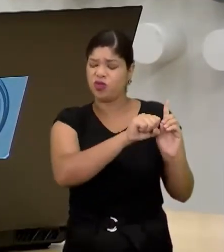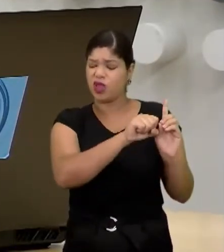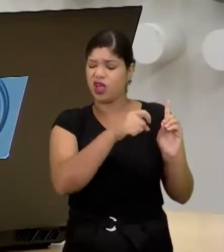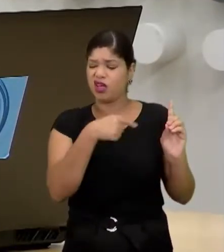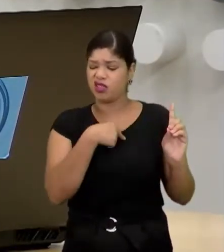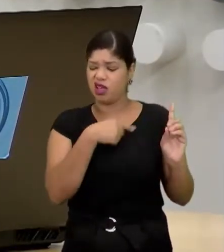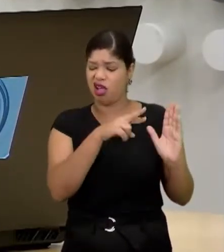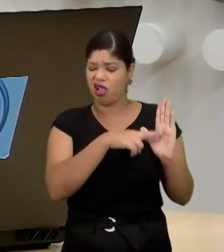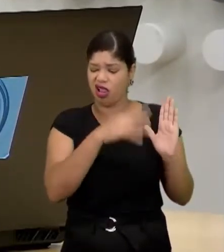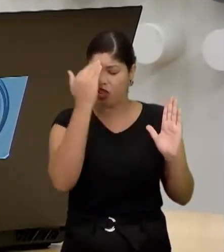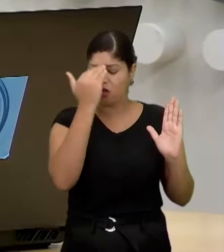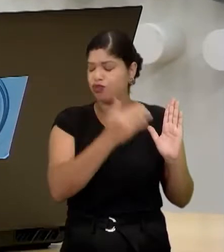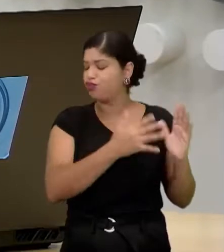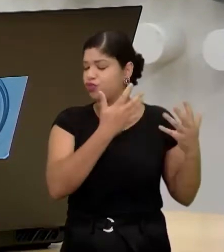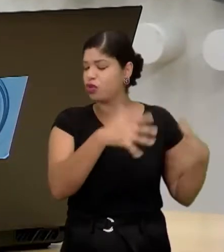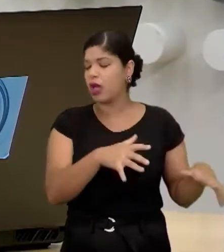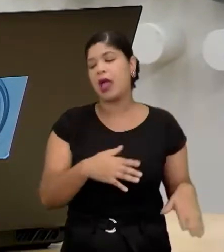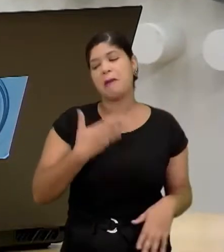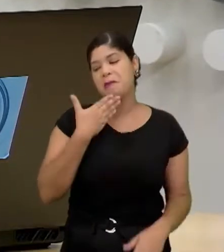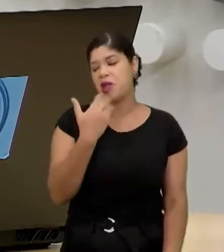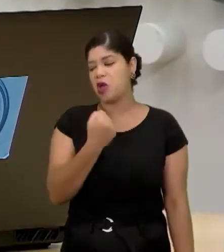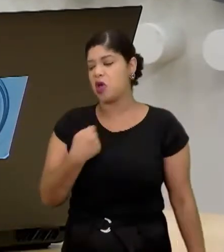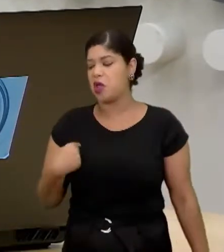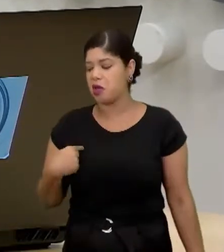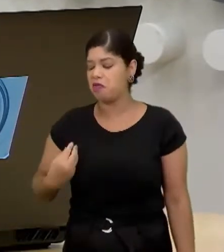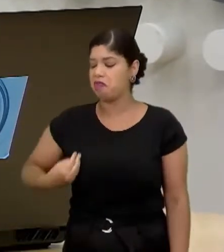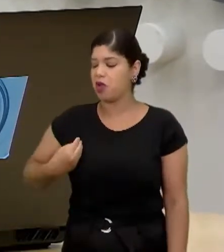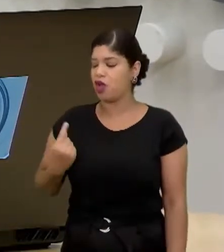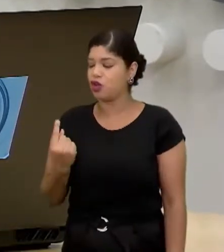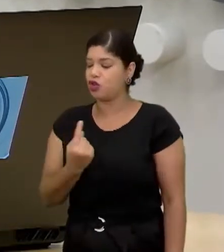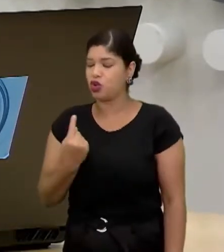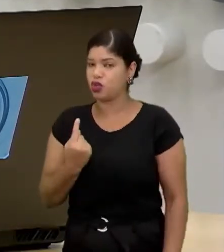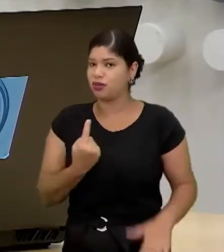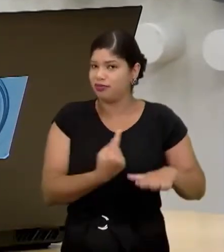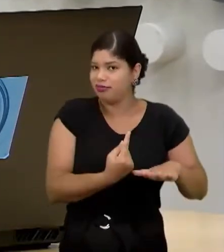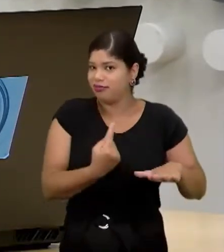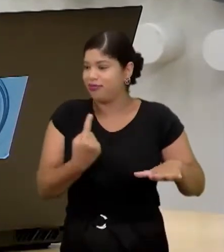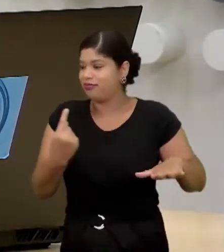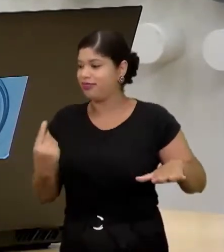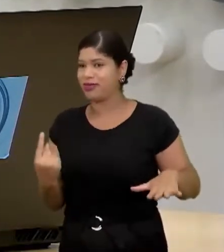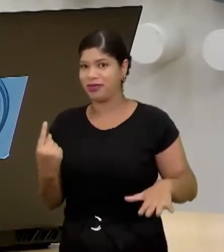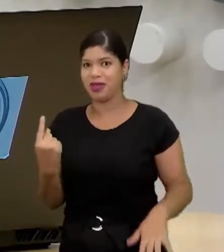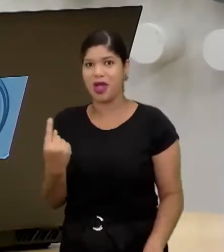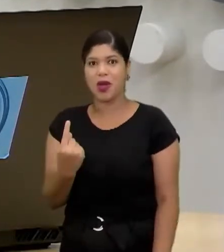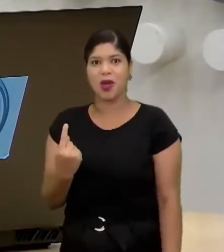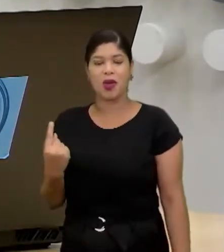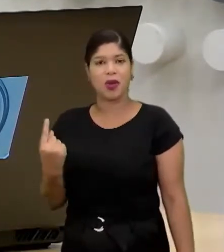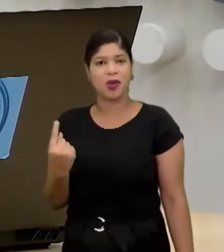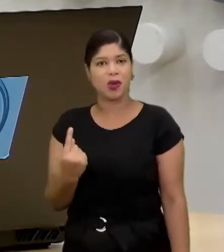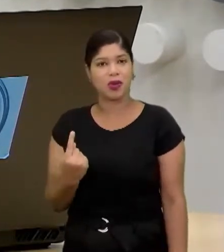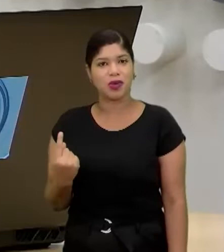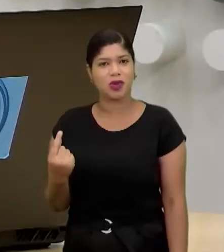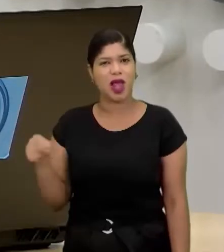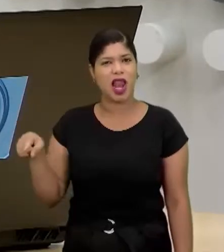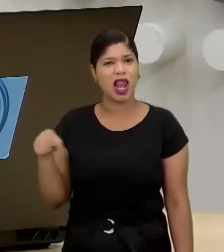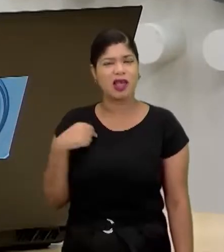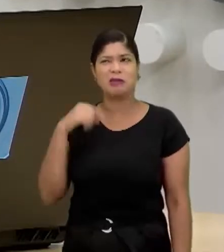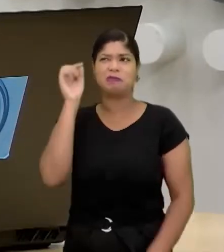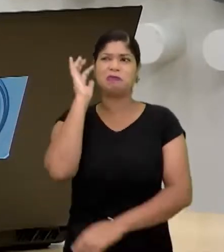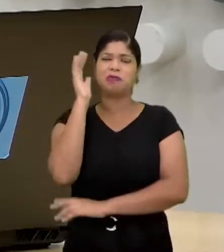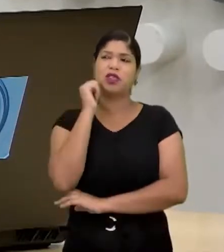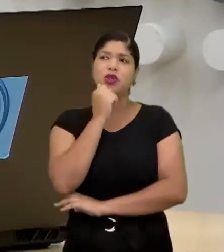levar uma vida só sozinho né para ver Oi Aline como é que ele conseguiria